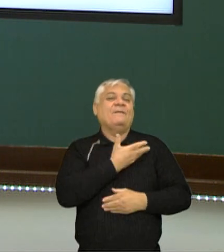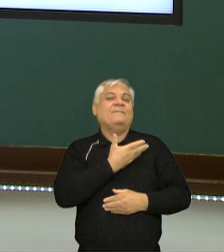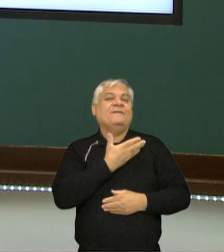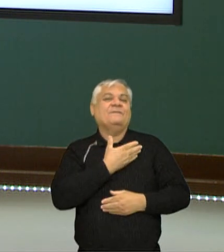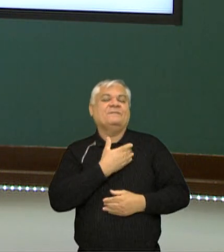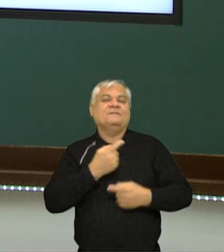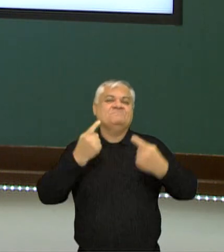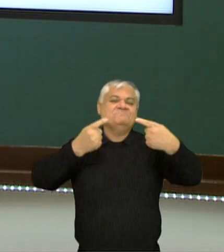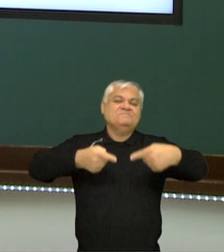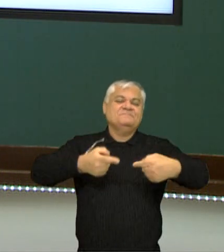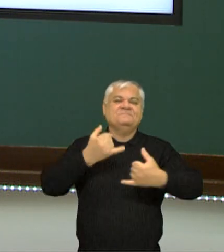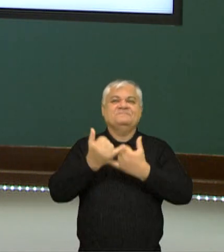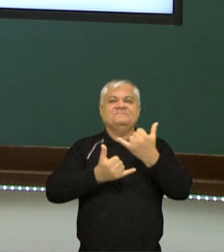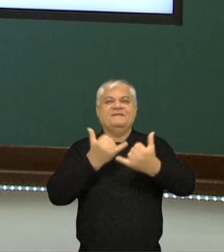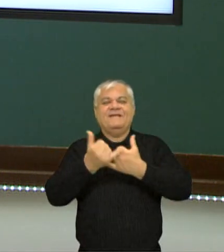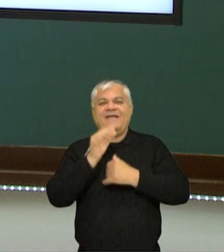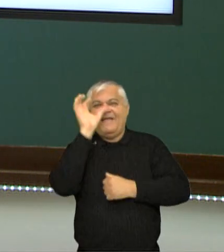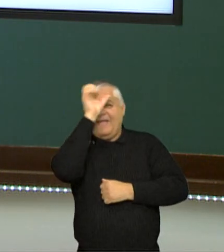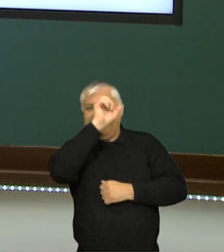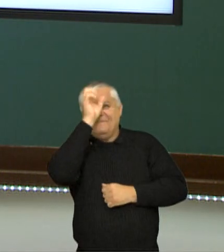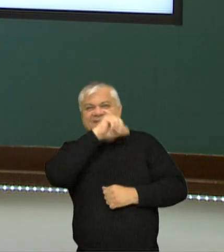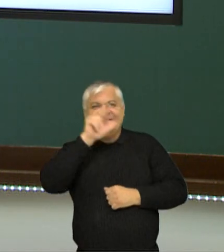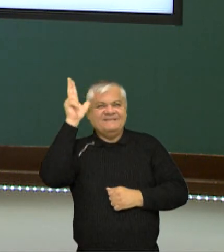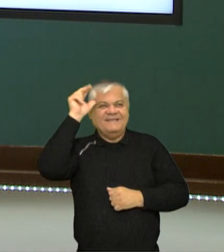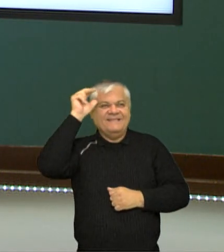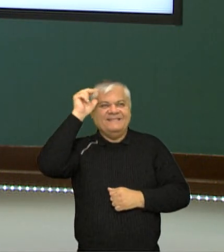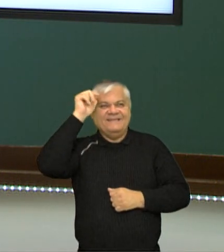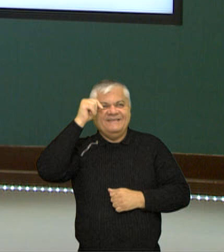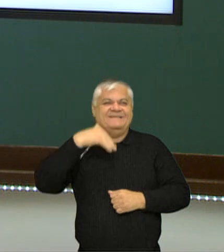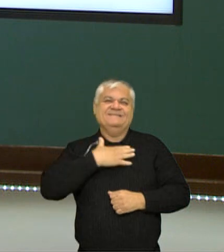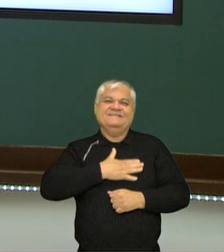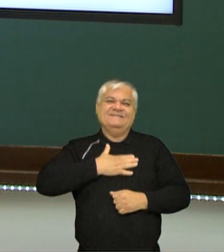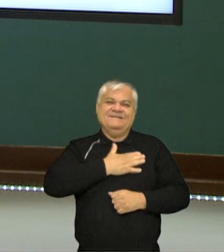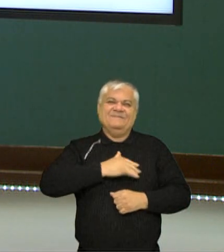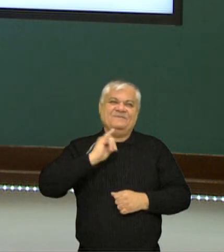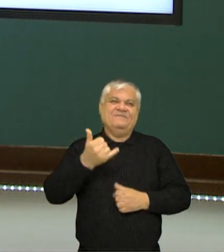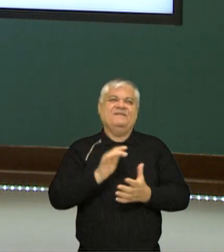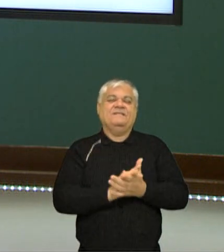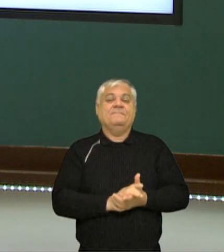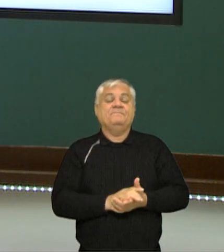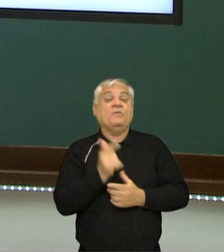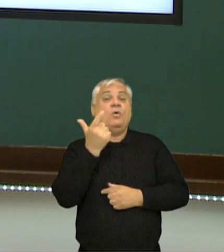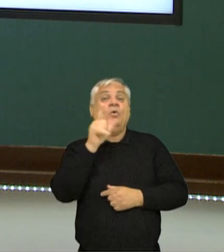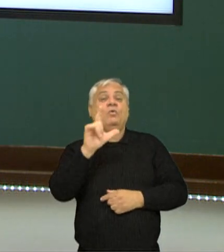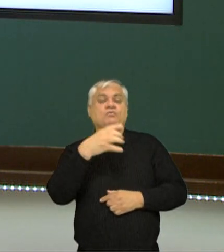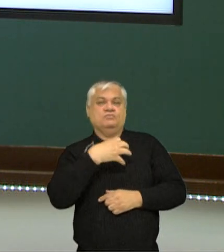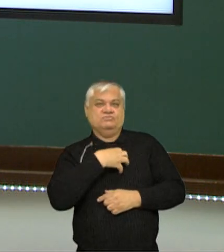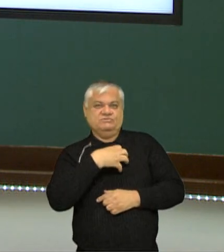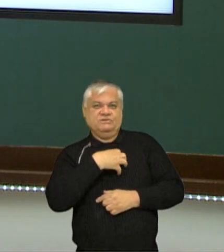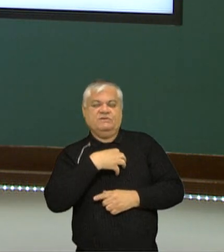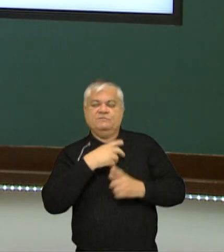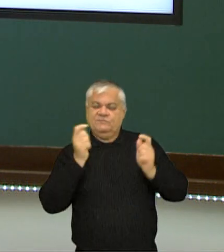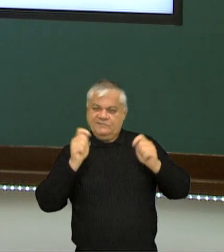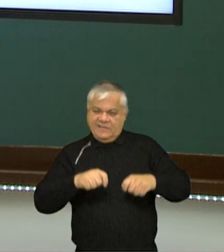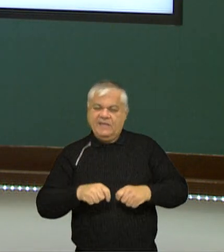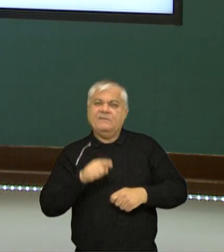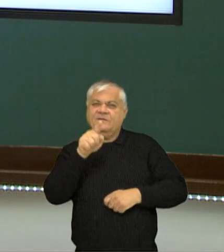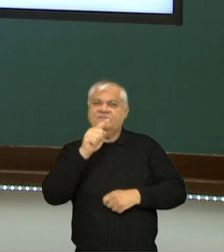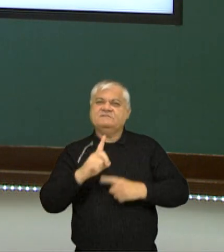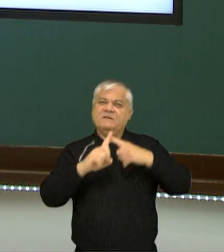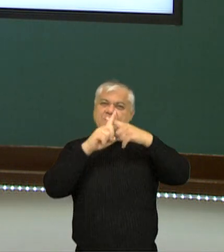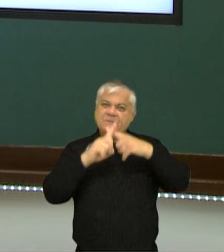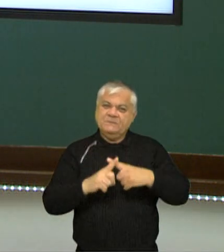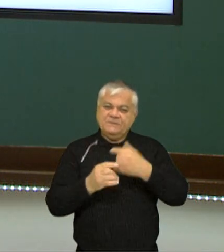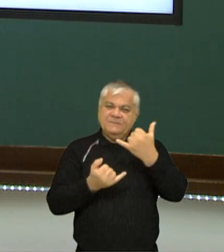com você. Aprenda xadrez e divirta-se bastante. Outra forma que tem, né, possibilidade de você